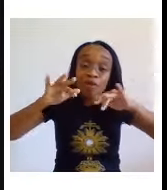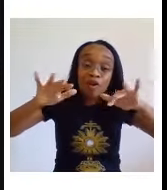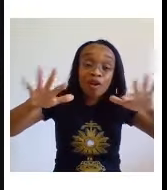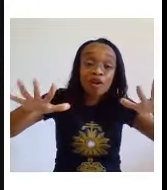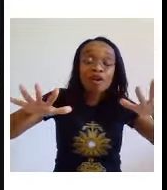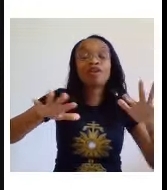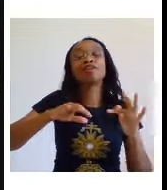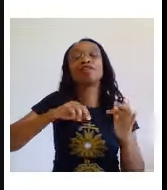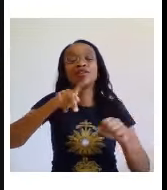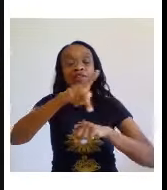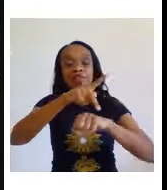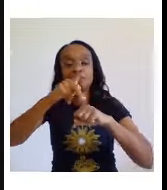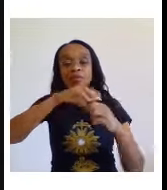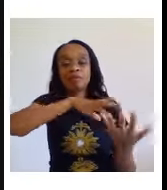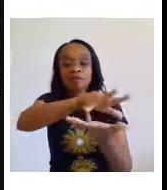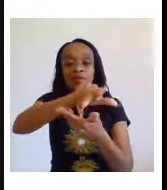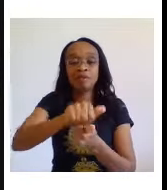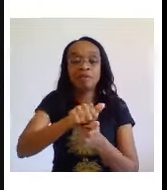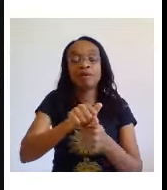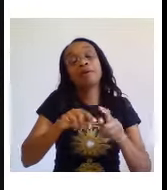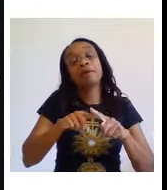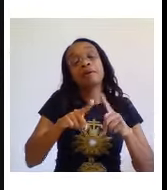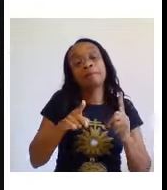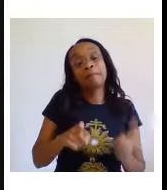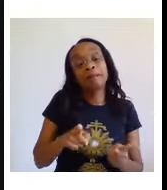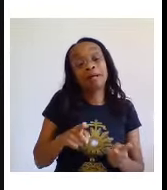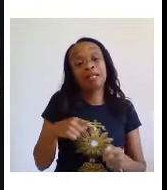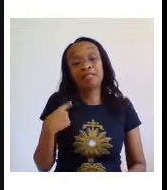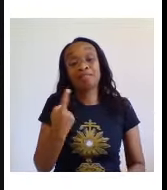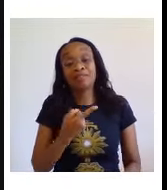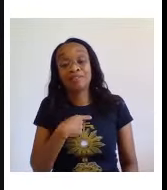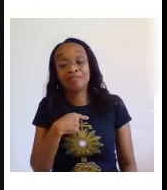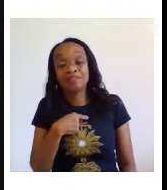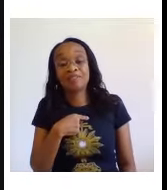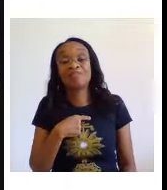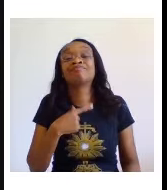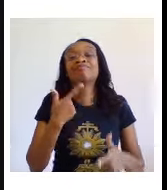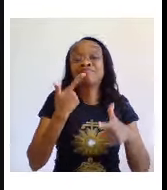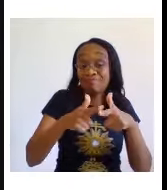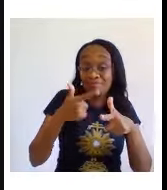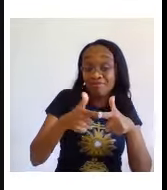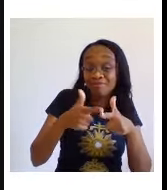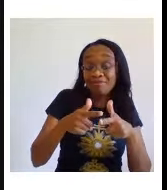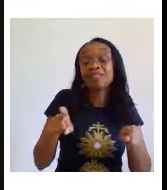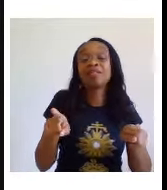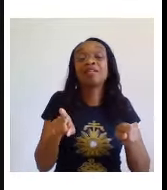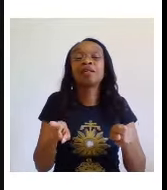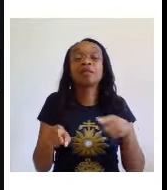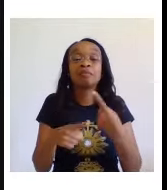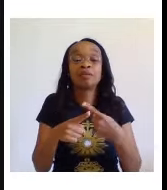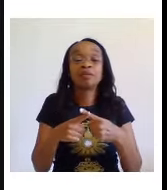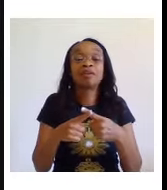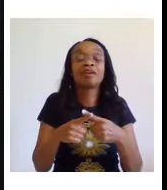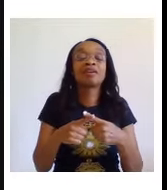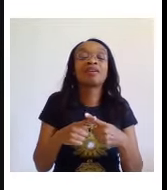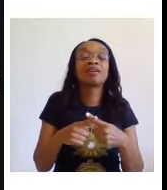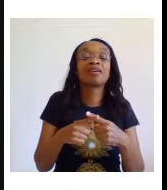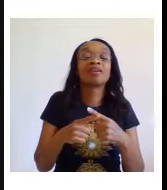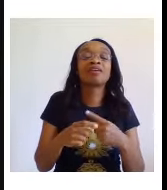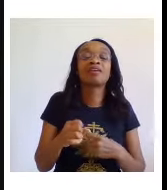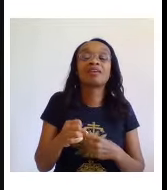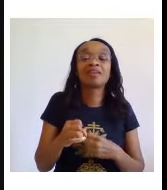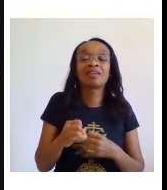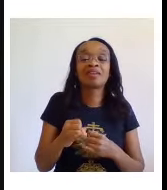de outras cidades, de outras regiões, né? Mas aí a gente fica vulnerável a intempéries da internet.